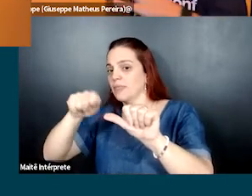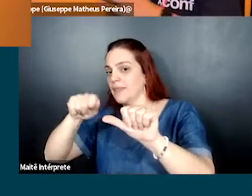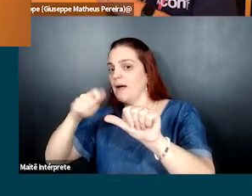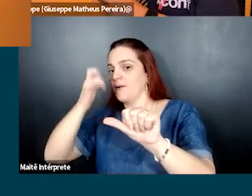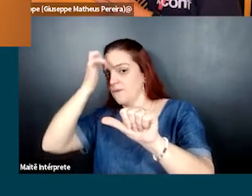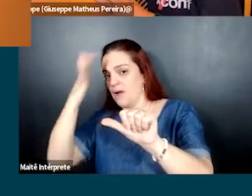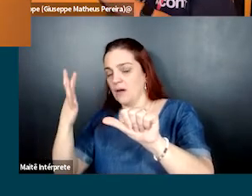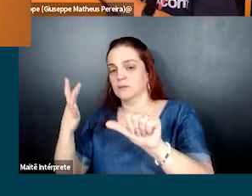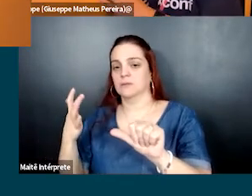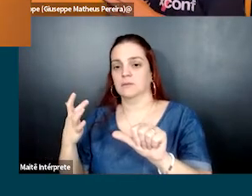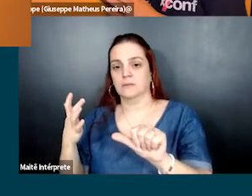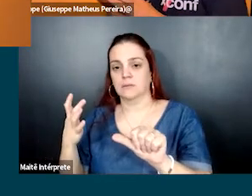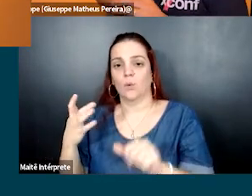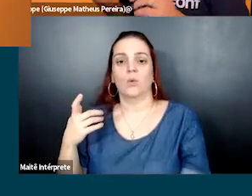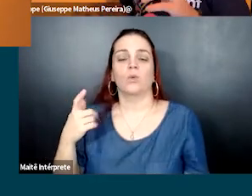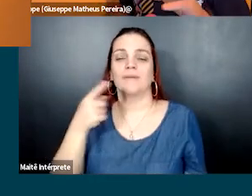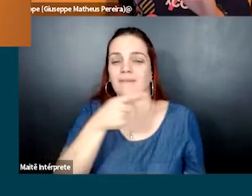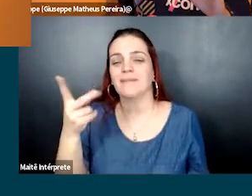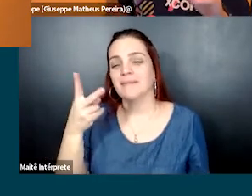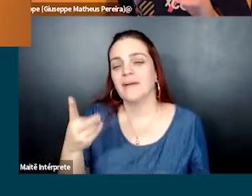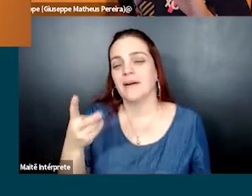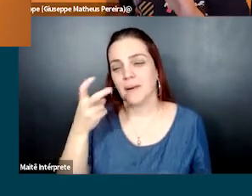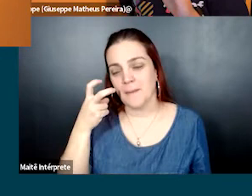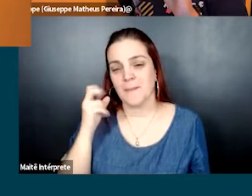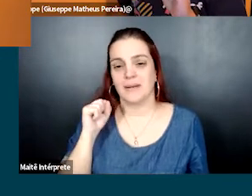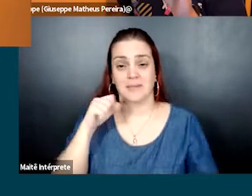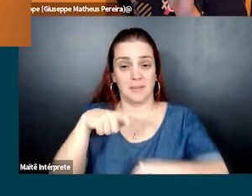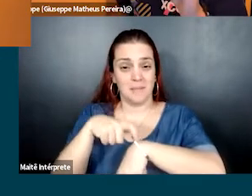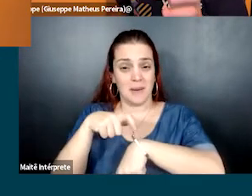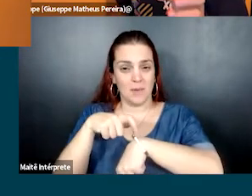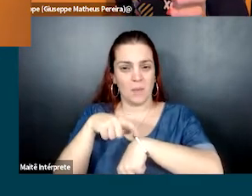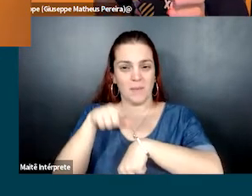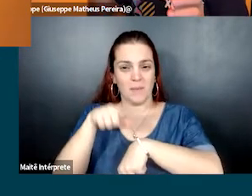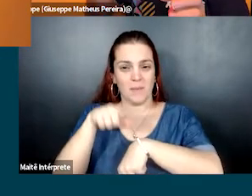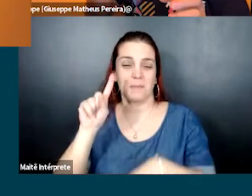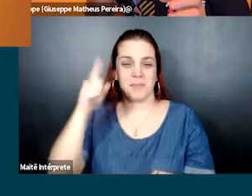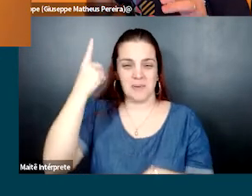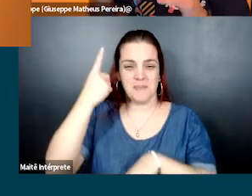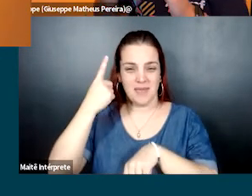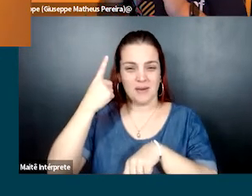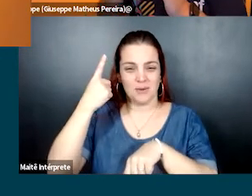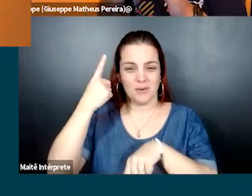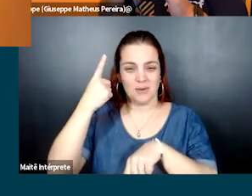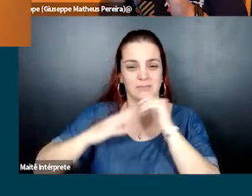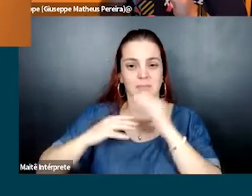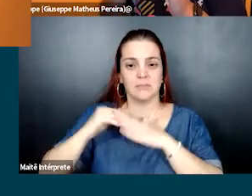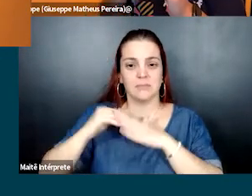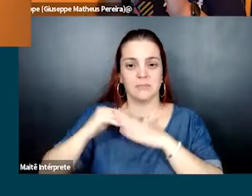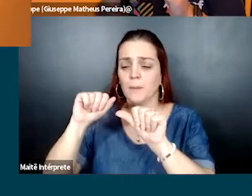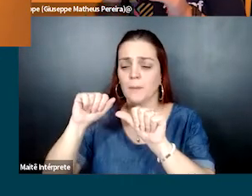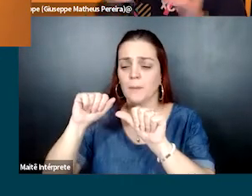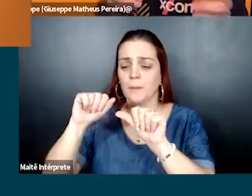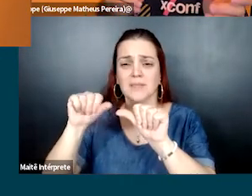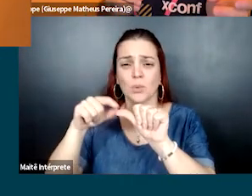revisando, vamos supor assim, a estrutura ou especificando. Vocês vão ver que no momento que vocês fazem isso a primeira vez, a mudança é